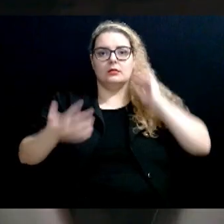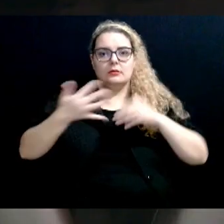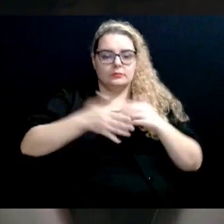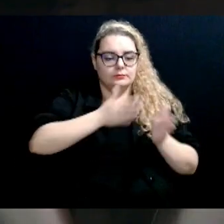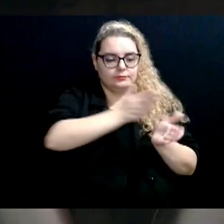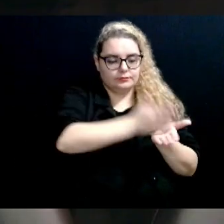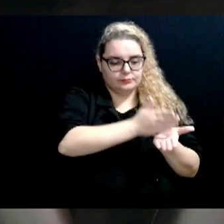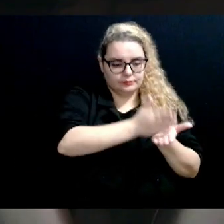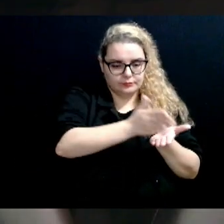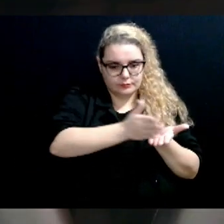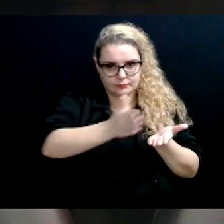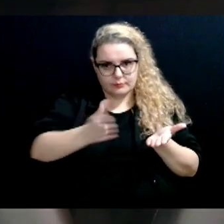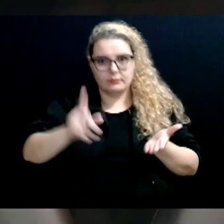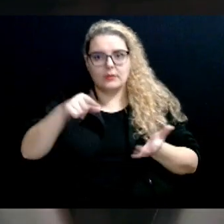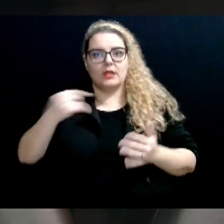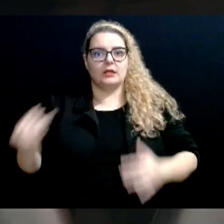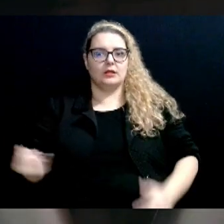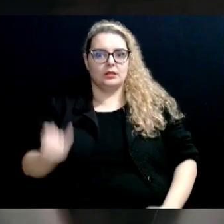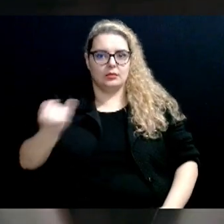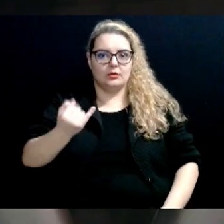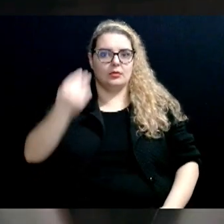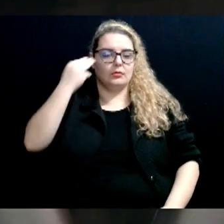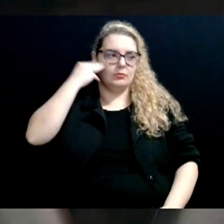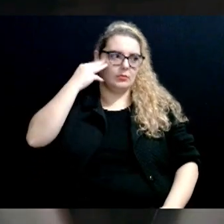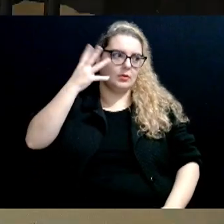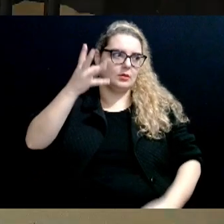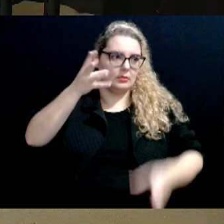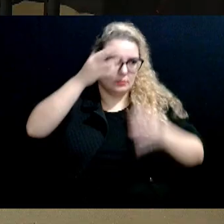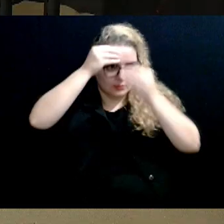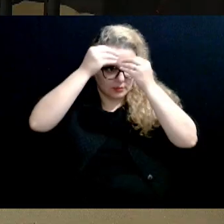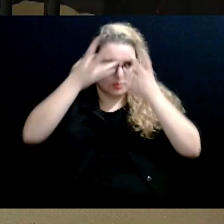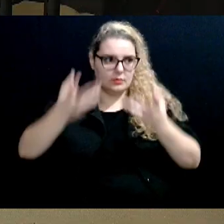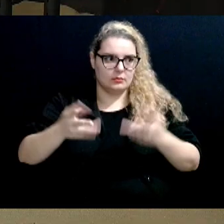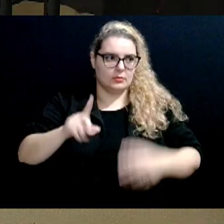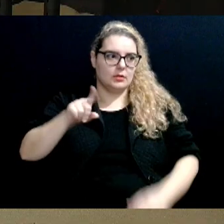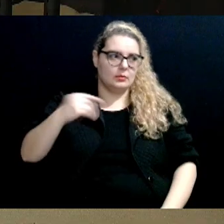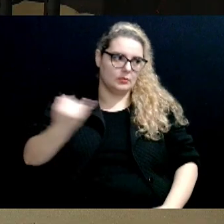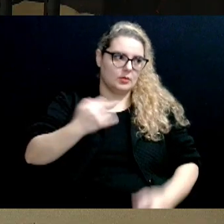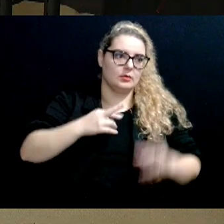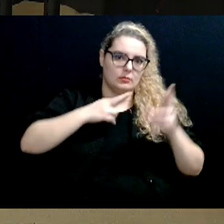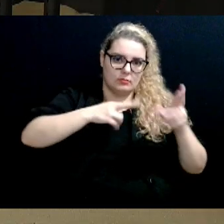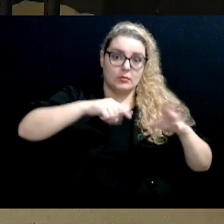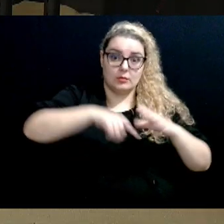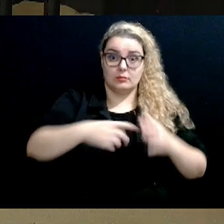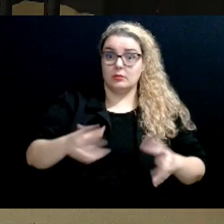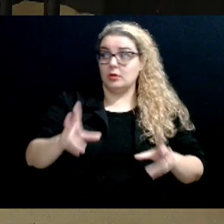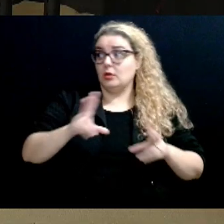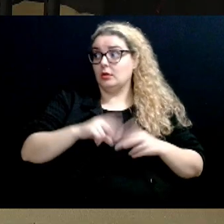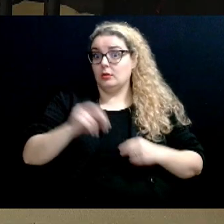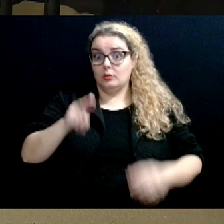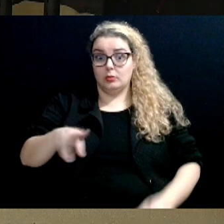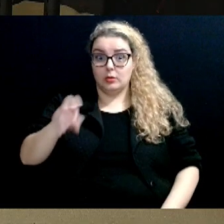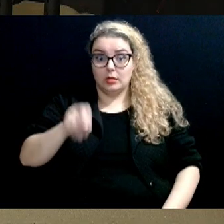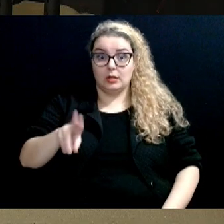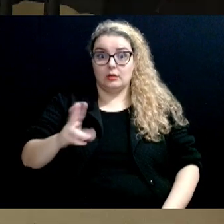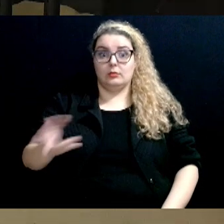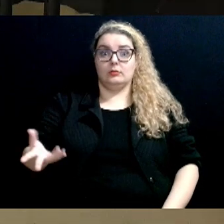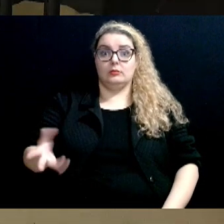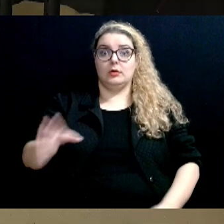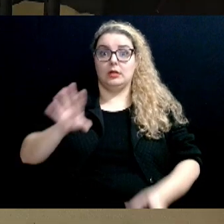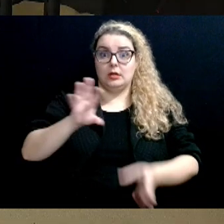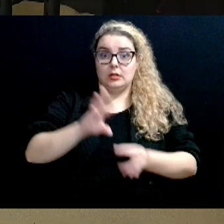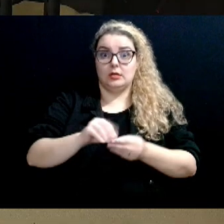fundamentais para a memorização. Uau! Bom, resumindo, eu acho que a gente precisa dar